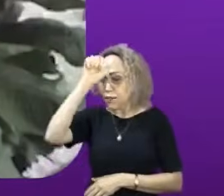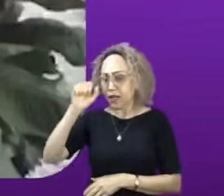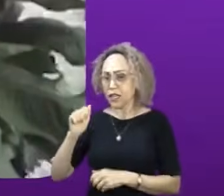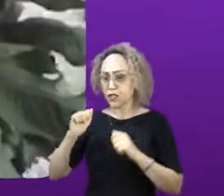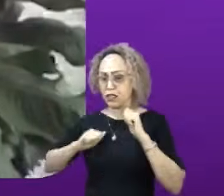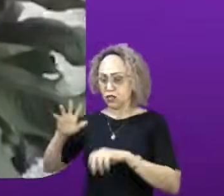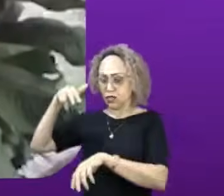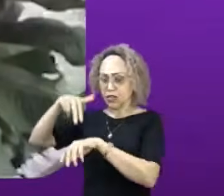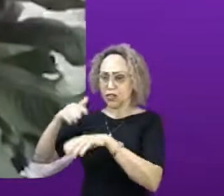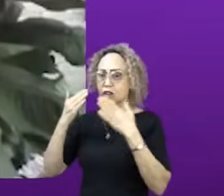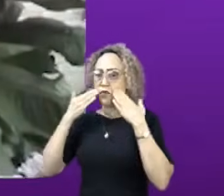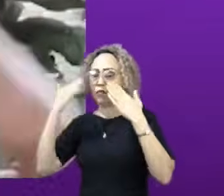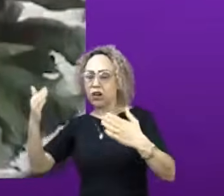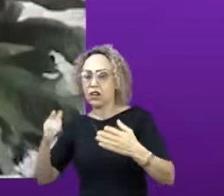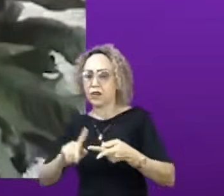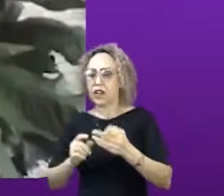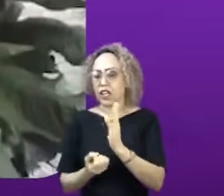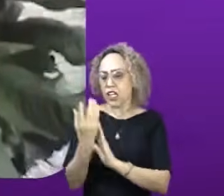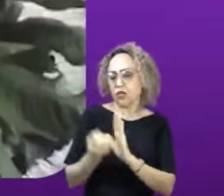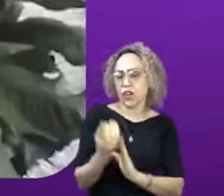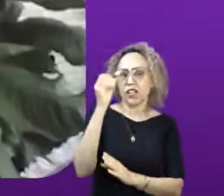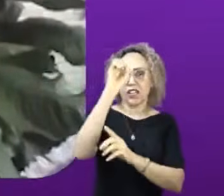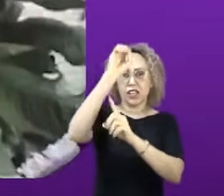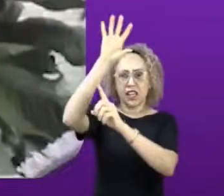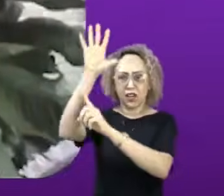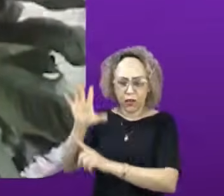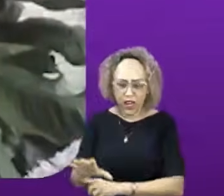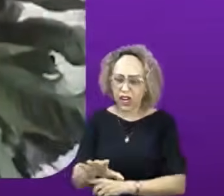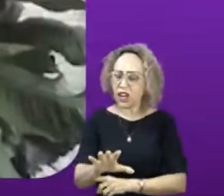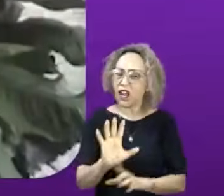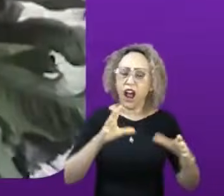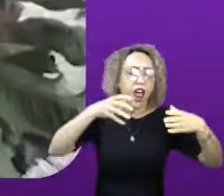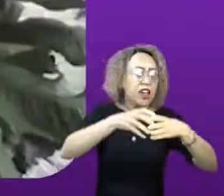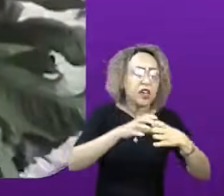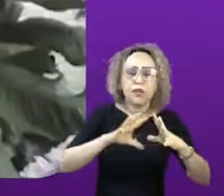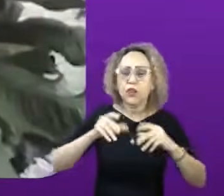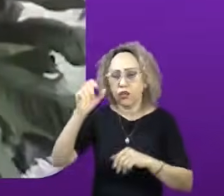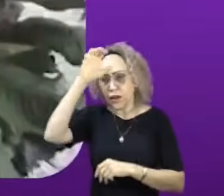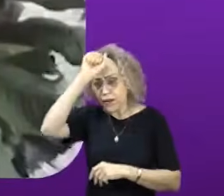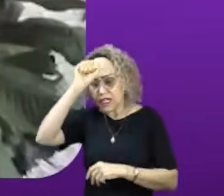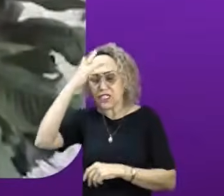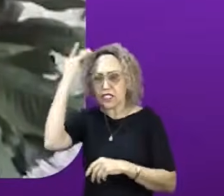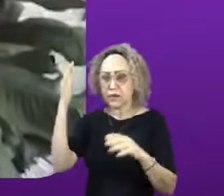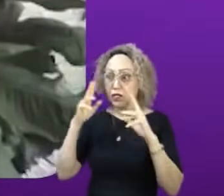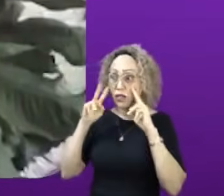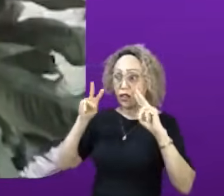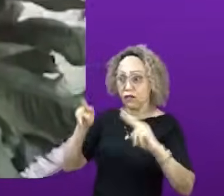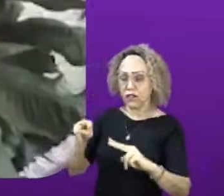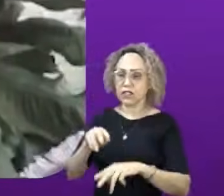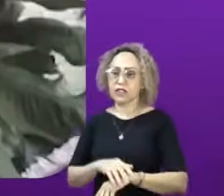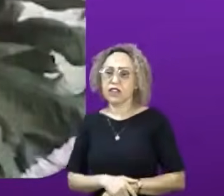quem executa, quem assiste, quem ilumina. A gente está sempre aprendendo, porque é sempre um desafio. Lidar com